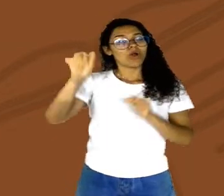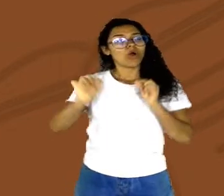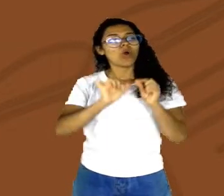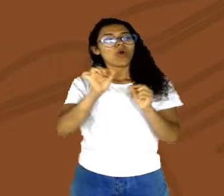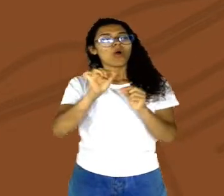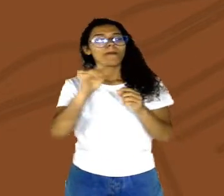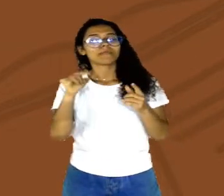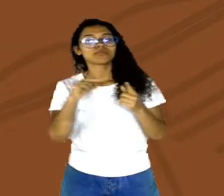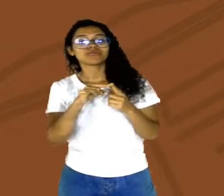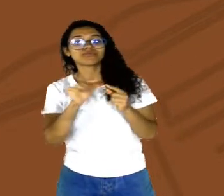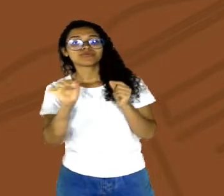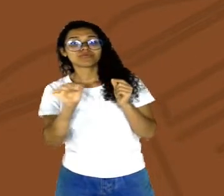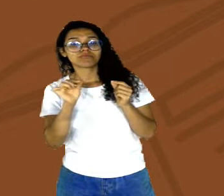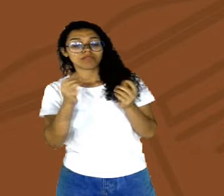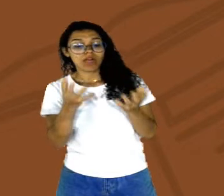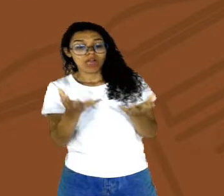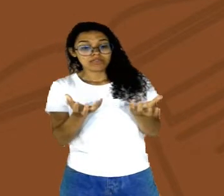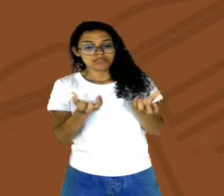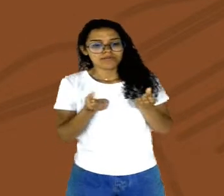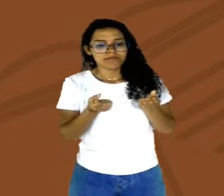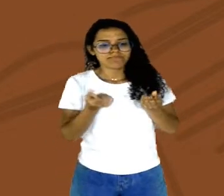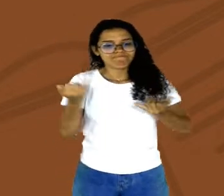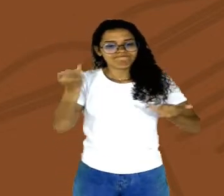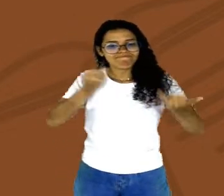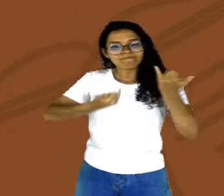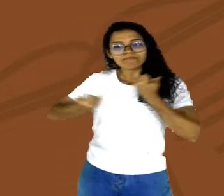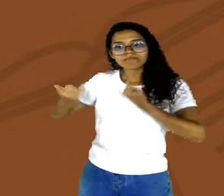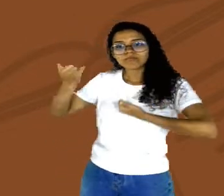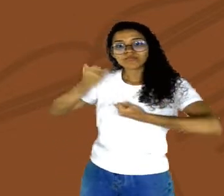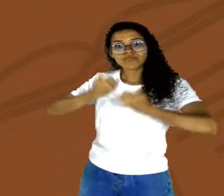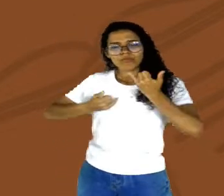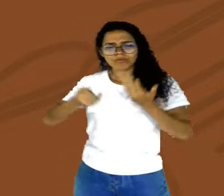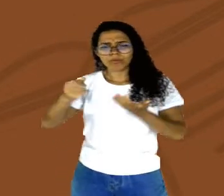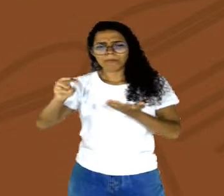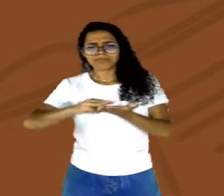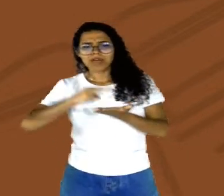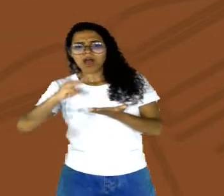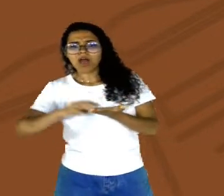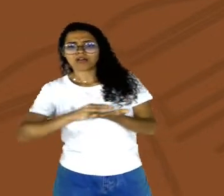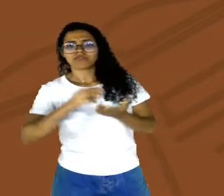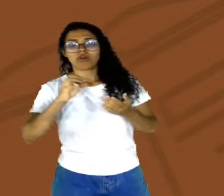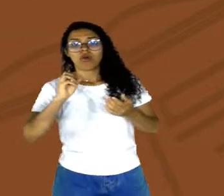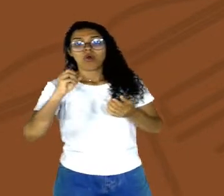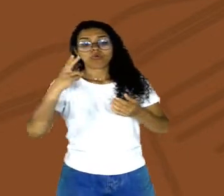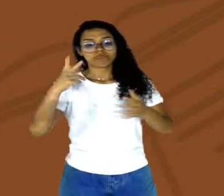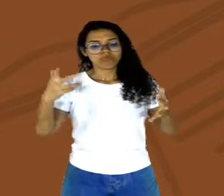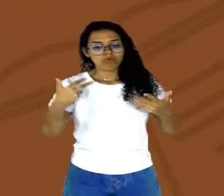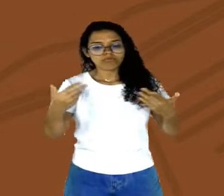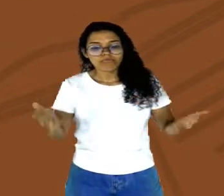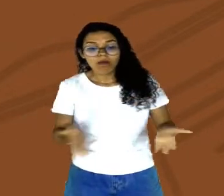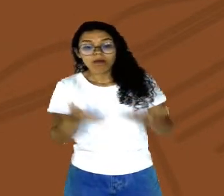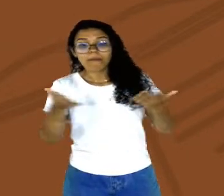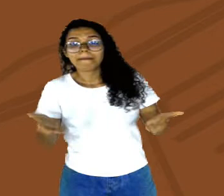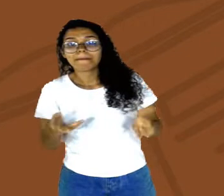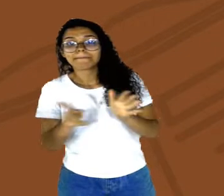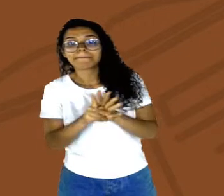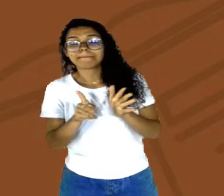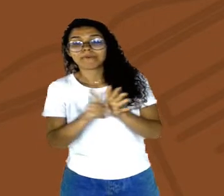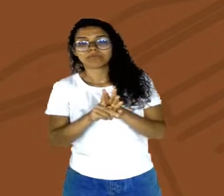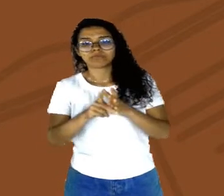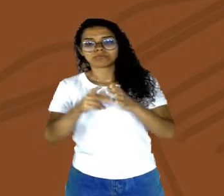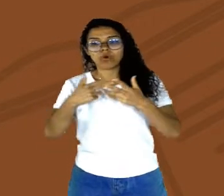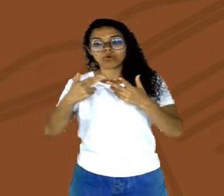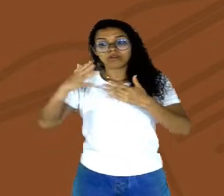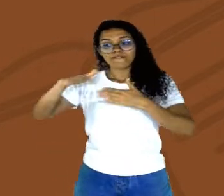captar, de receber informações, mensagens ou estímulos do meio